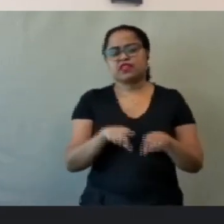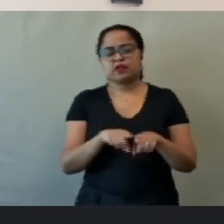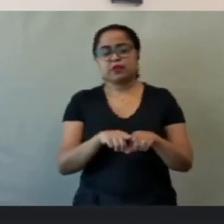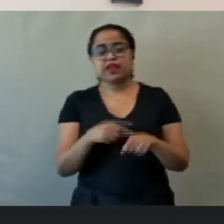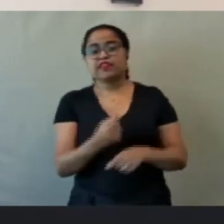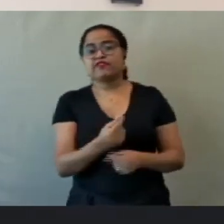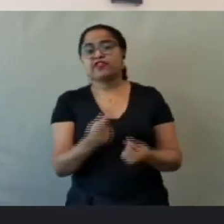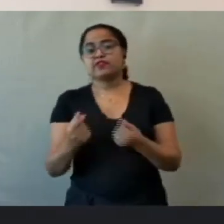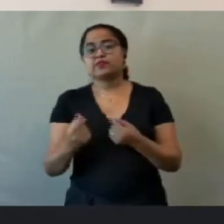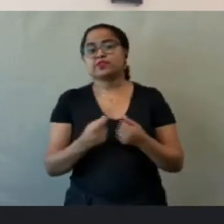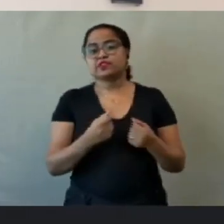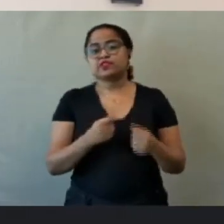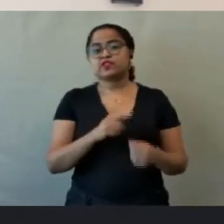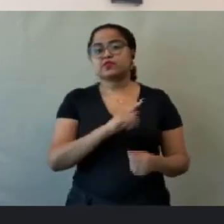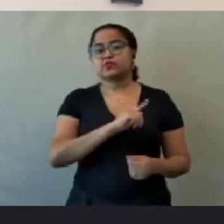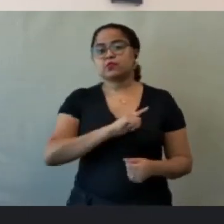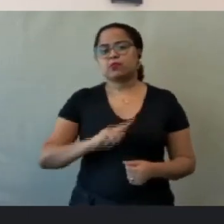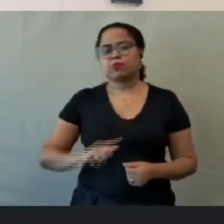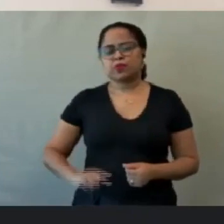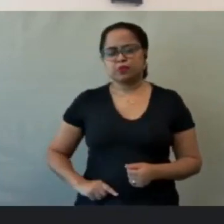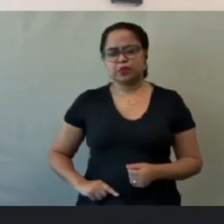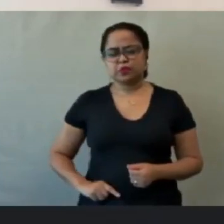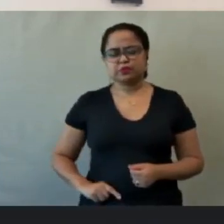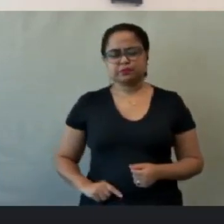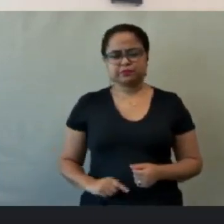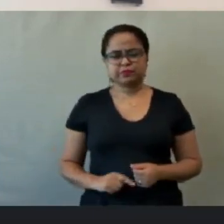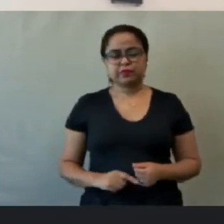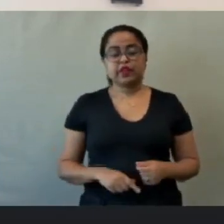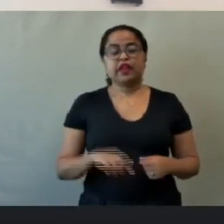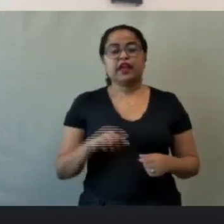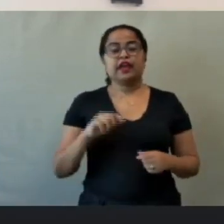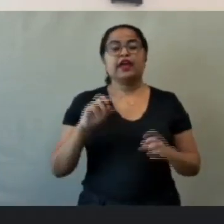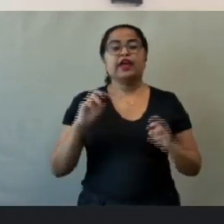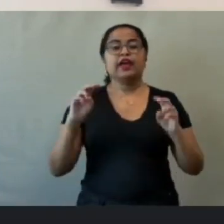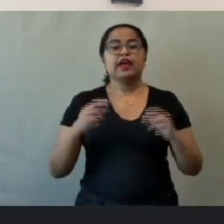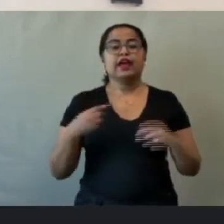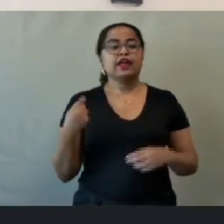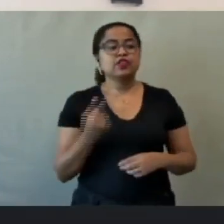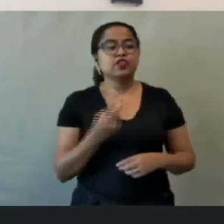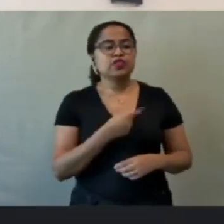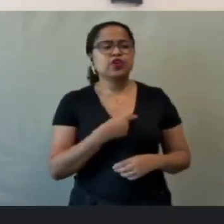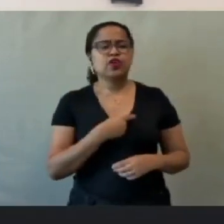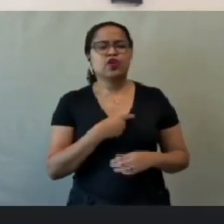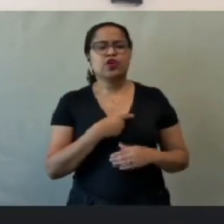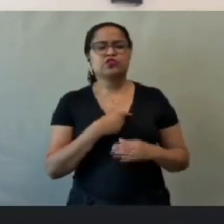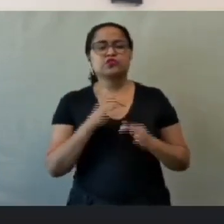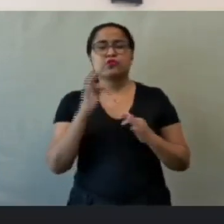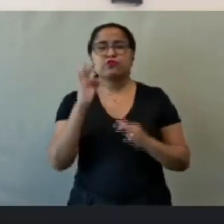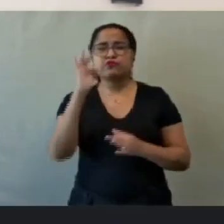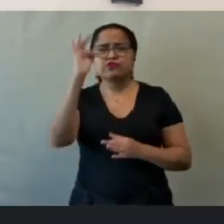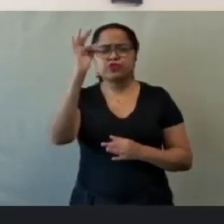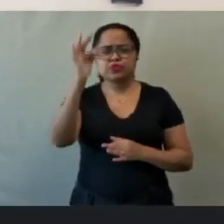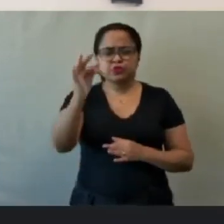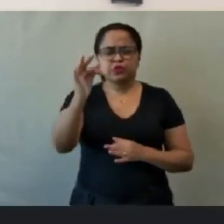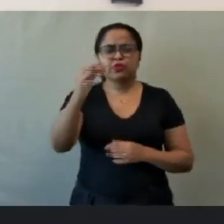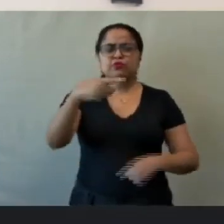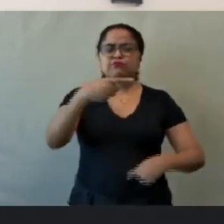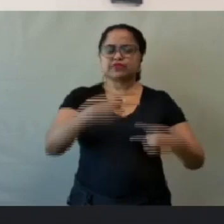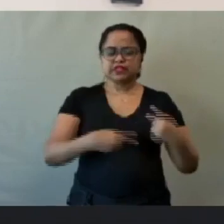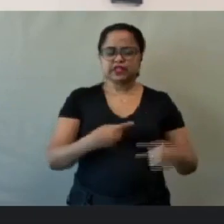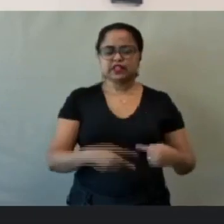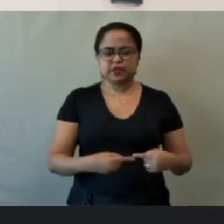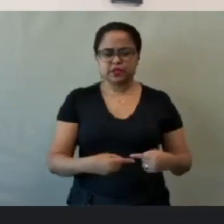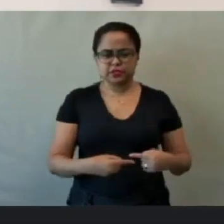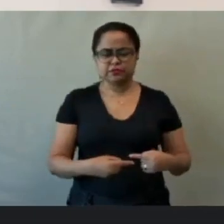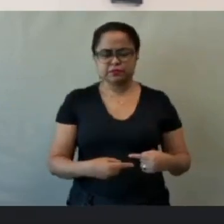para a educação pública. Ou seja, é a nossa carreira profissional, é o futuro da educação brasileira que está em xeque, que está em debate.